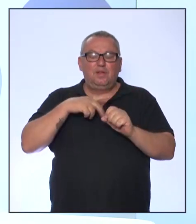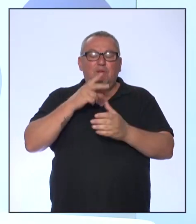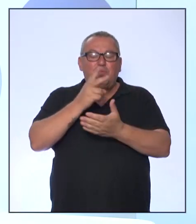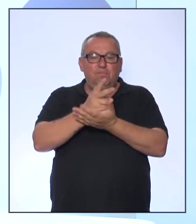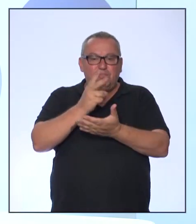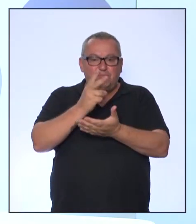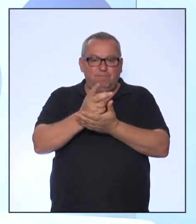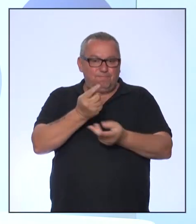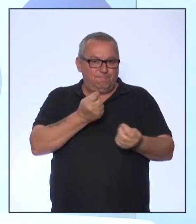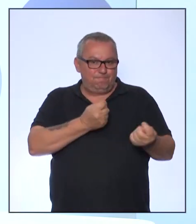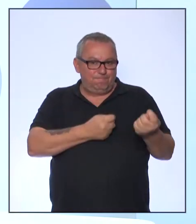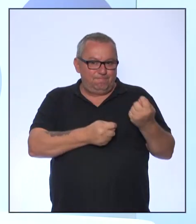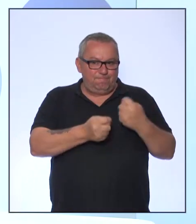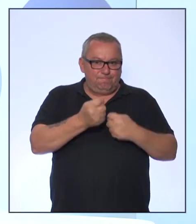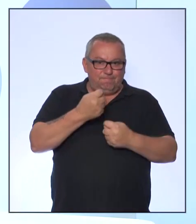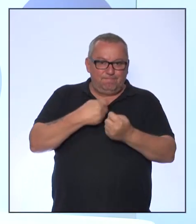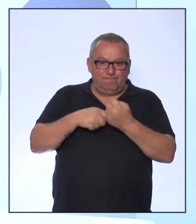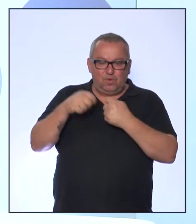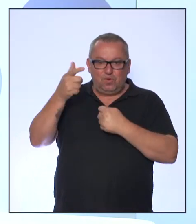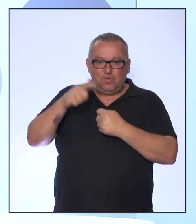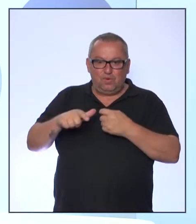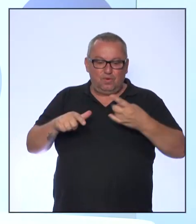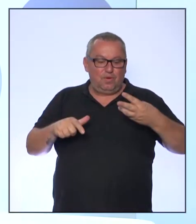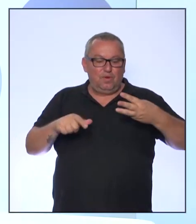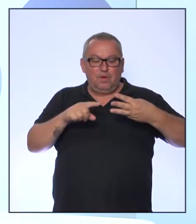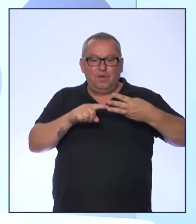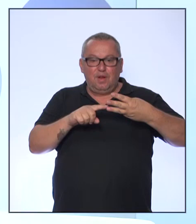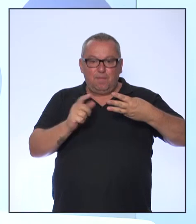mantinham economicamente todos os outros.